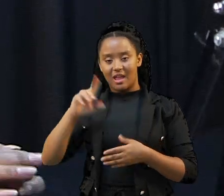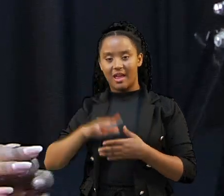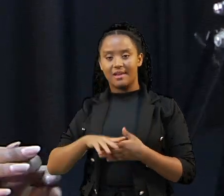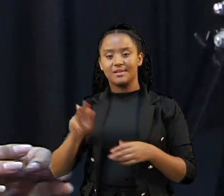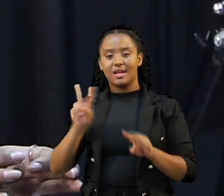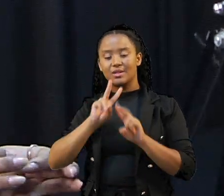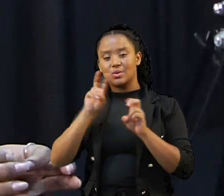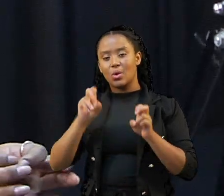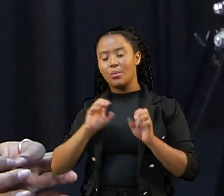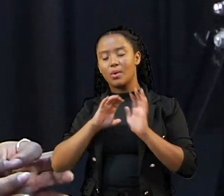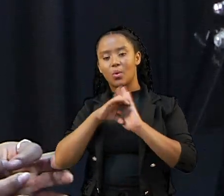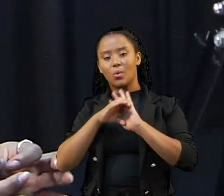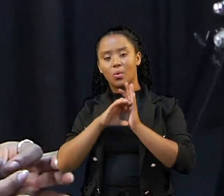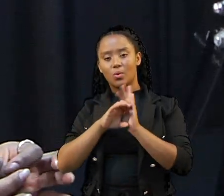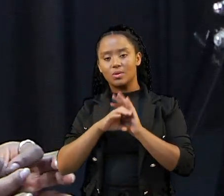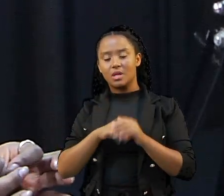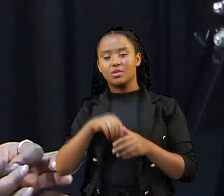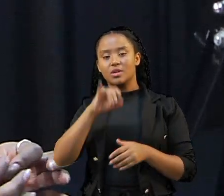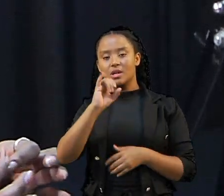conceito de, acho que é